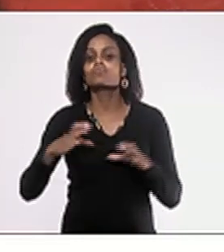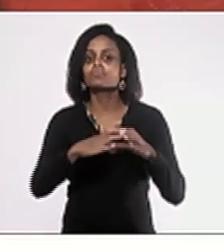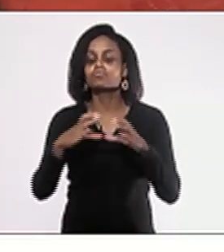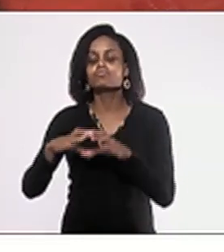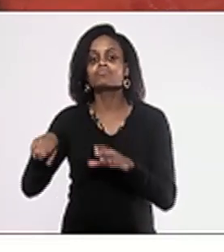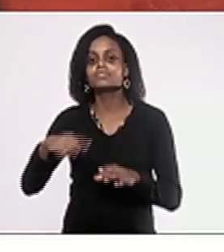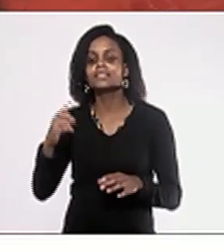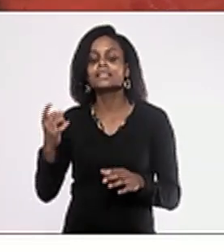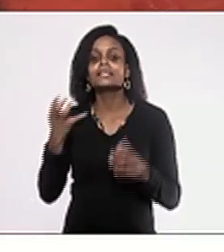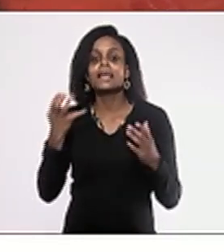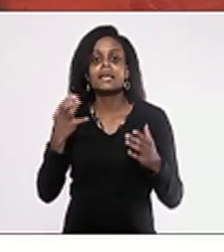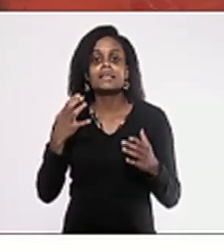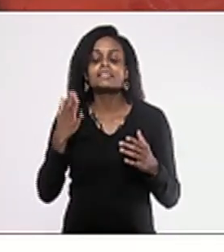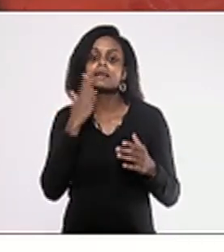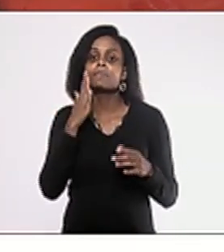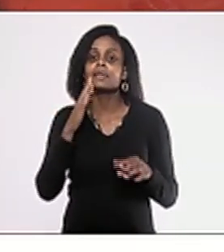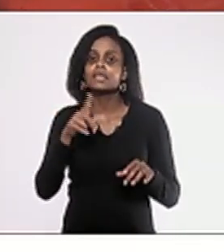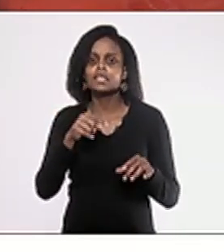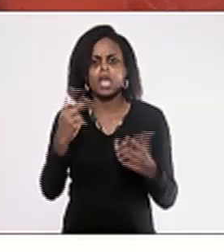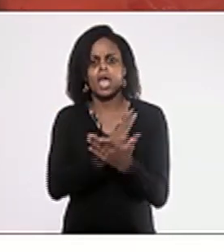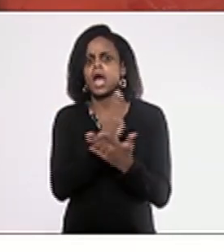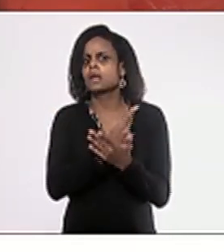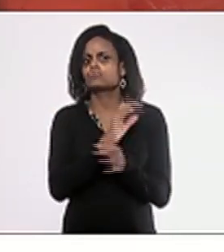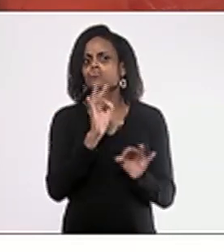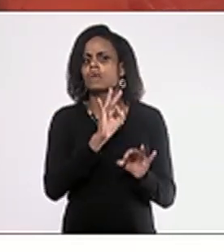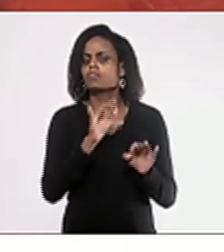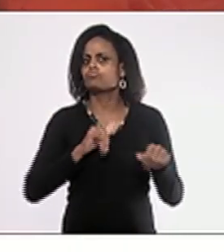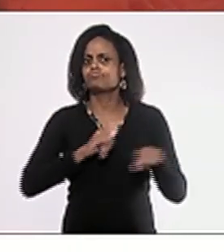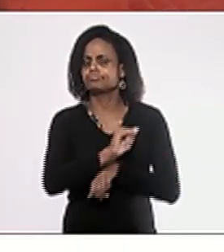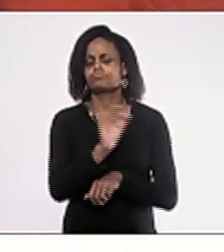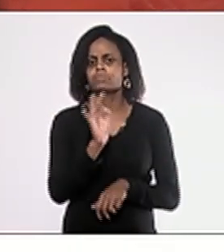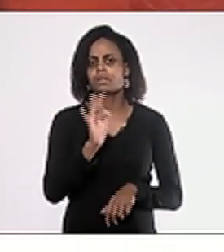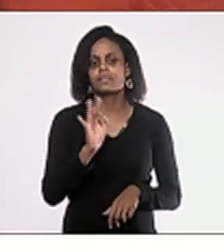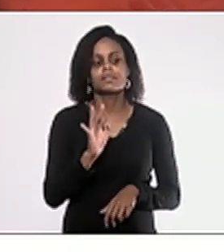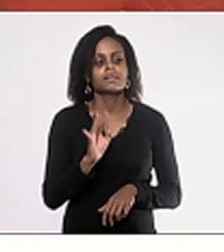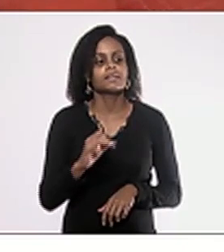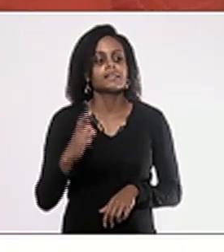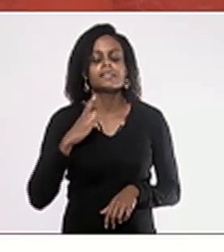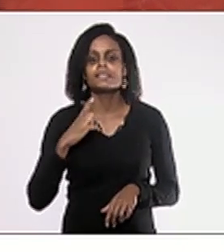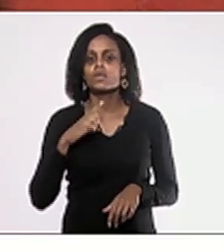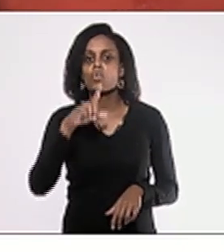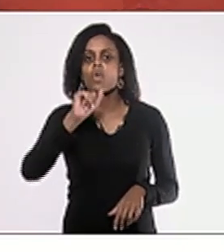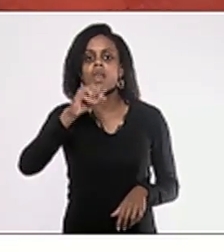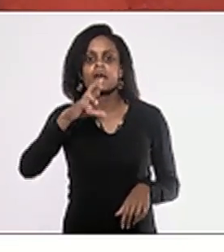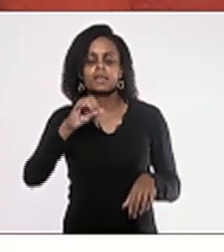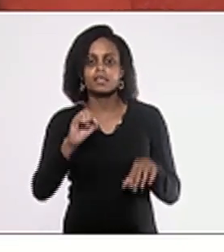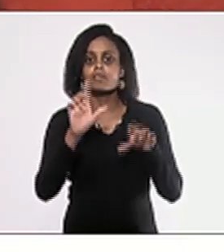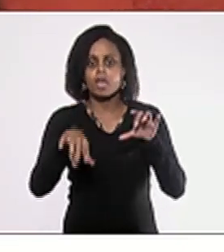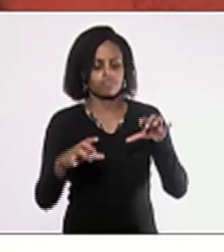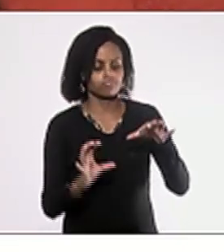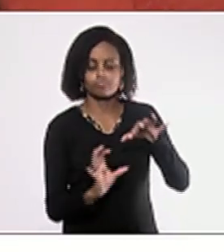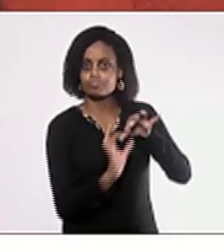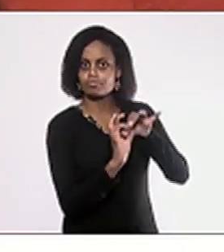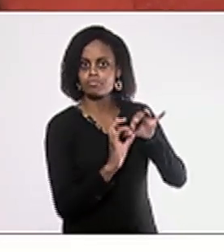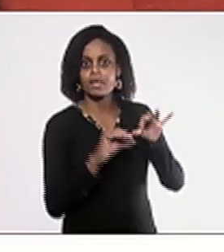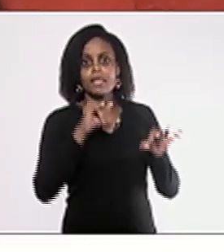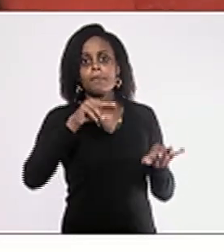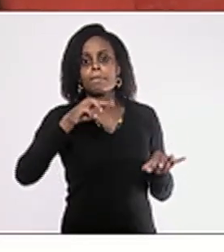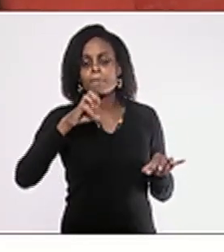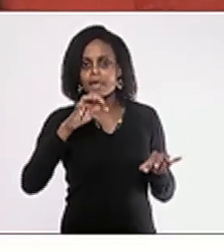que não houve fraude no sistema de medição, né? Existe um lacre que é no hidrômetro, que é o lacre do